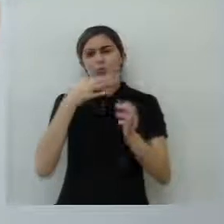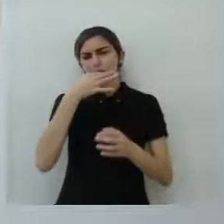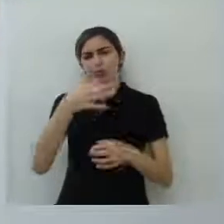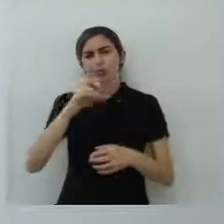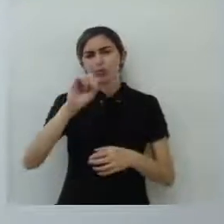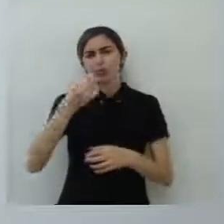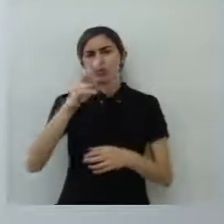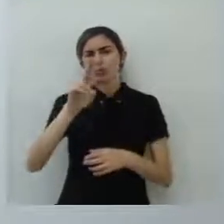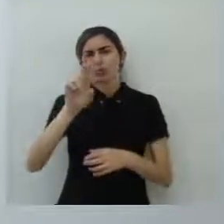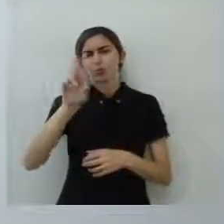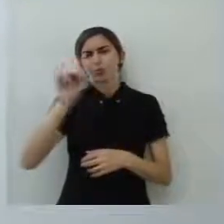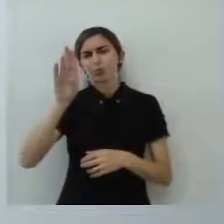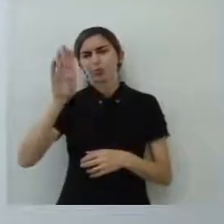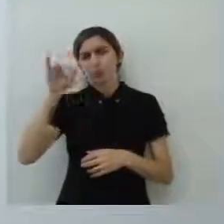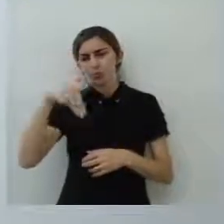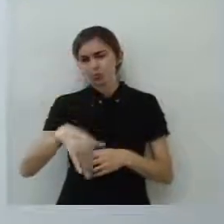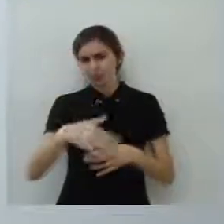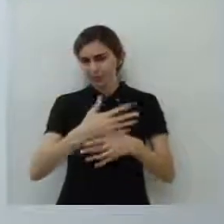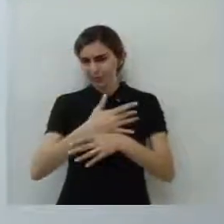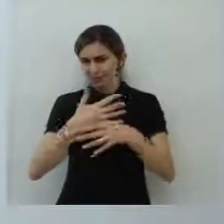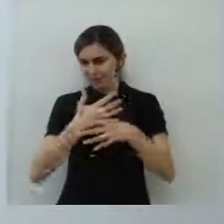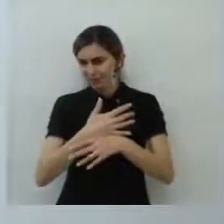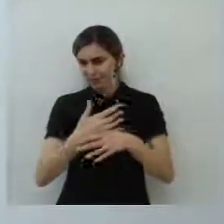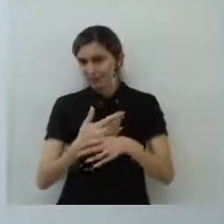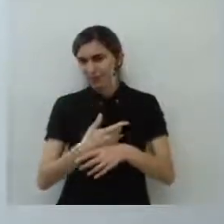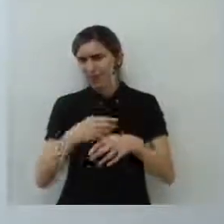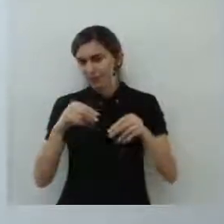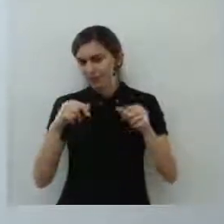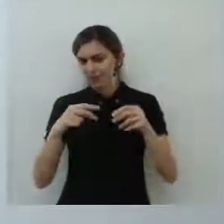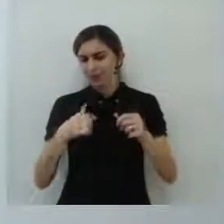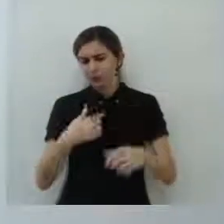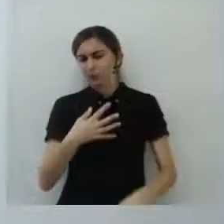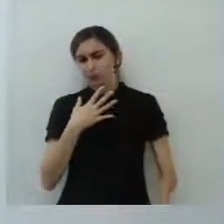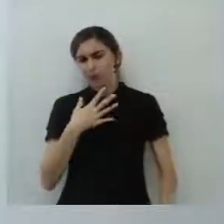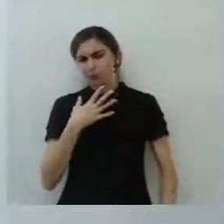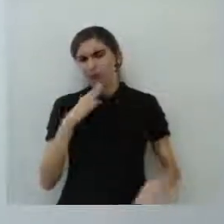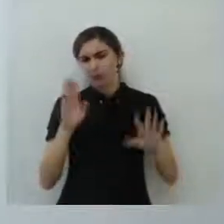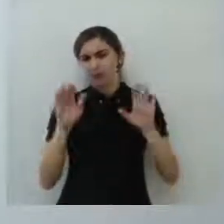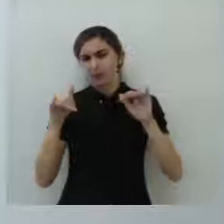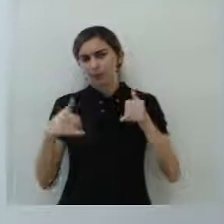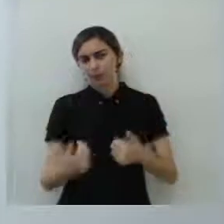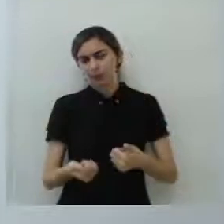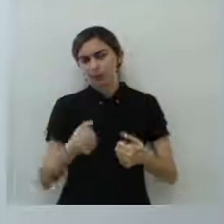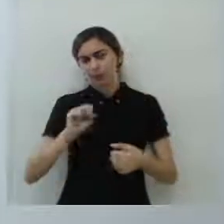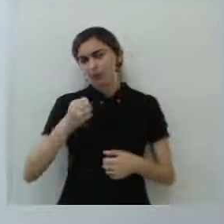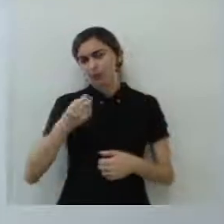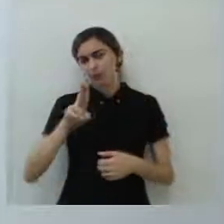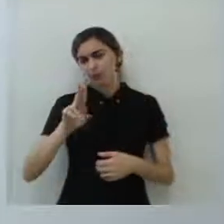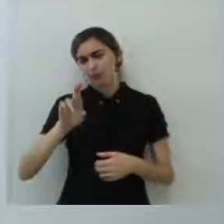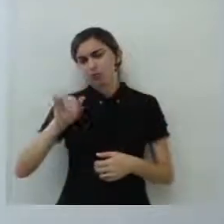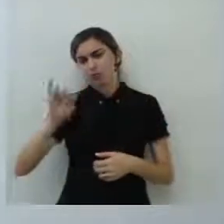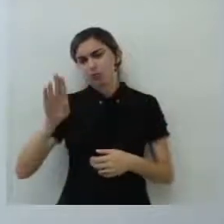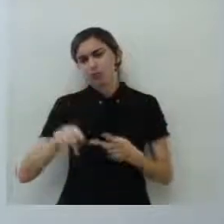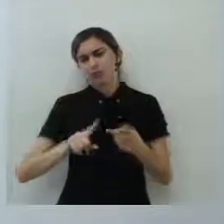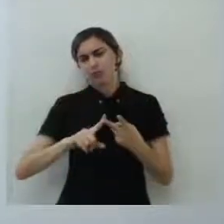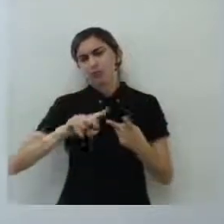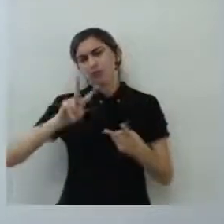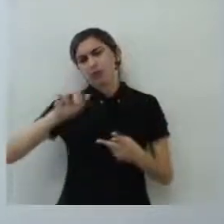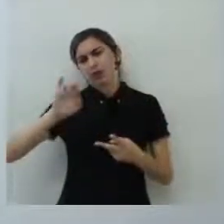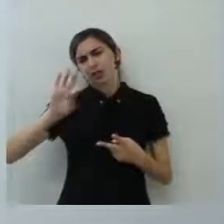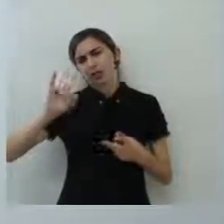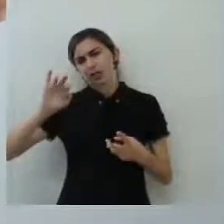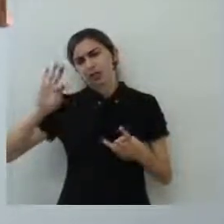Surubim. Isso, ele é de Surubim, inclusive terra que eu conheço muito bem, Surubim,